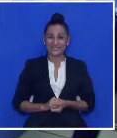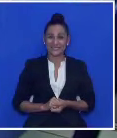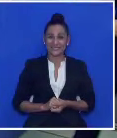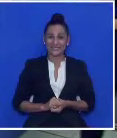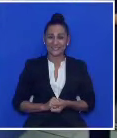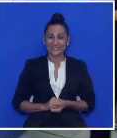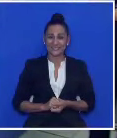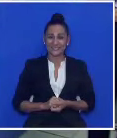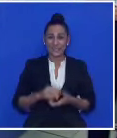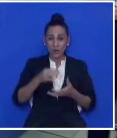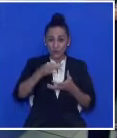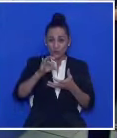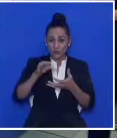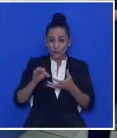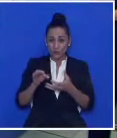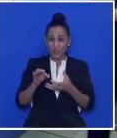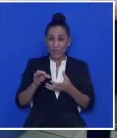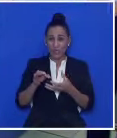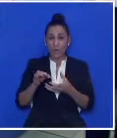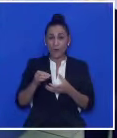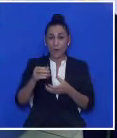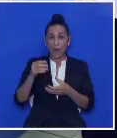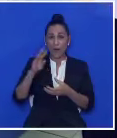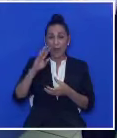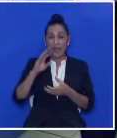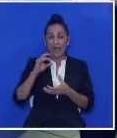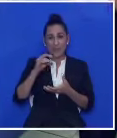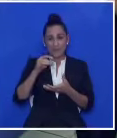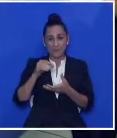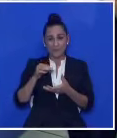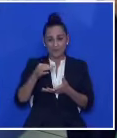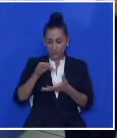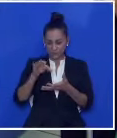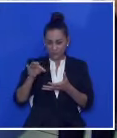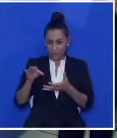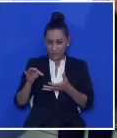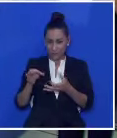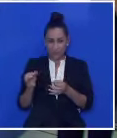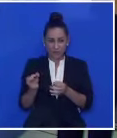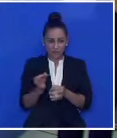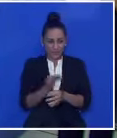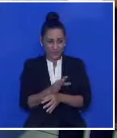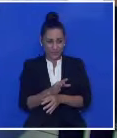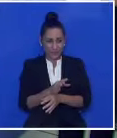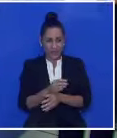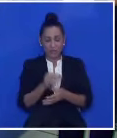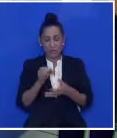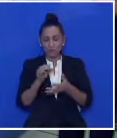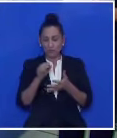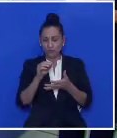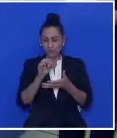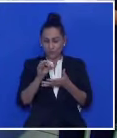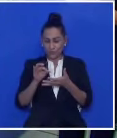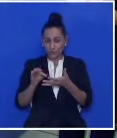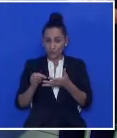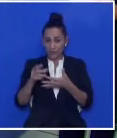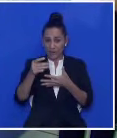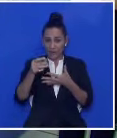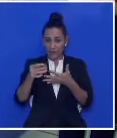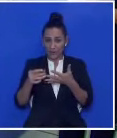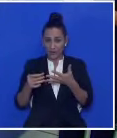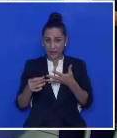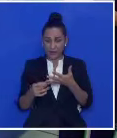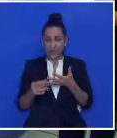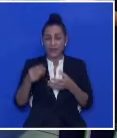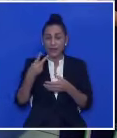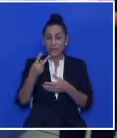Sorteio validado pelos nossos auditores populares. Ok? Você conferiu aí na sua aposta, nas suas anotações, as 20 dezenas